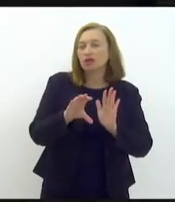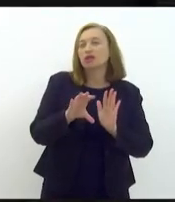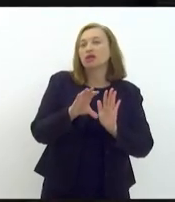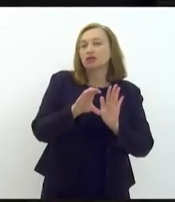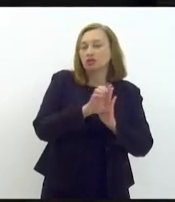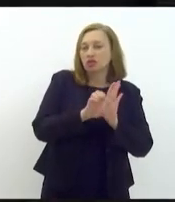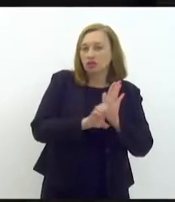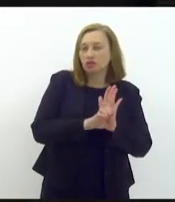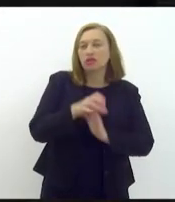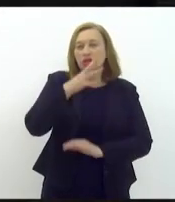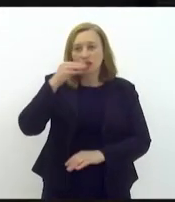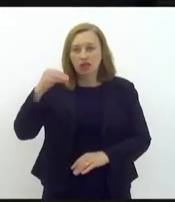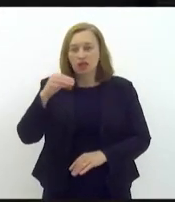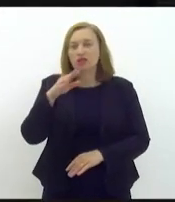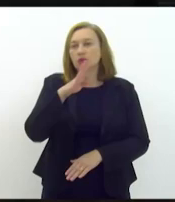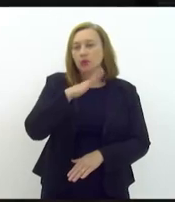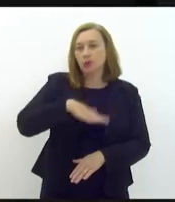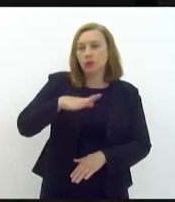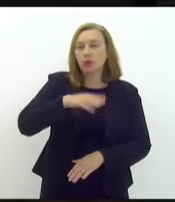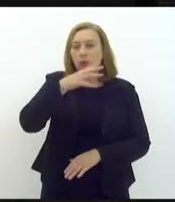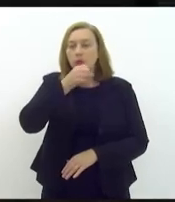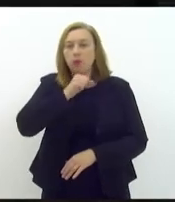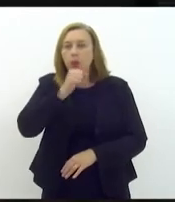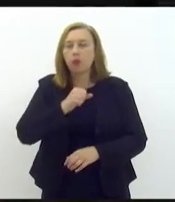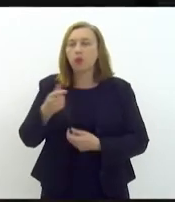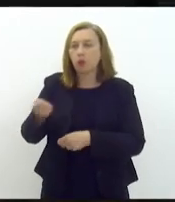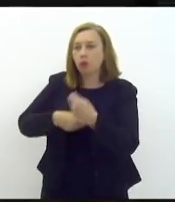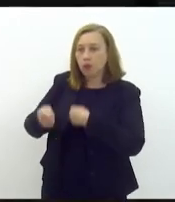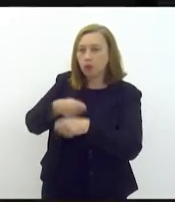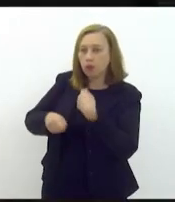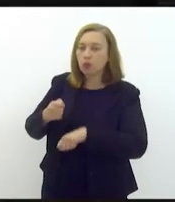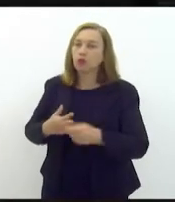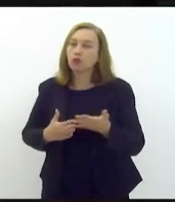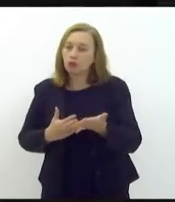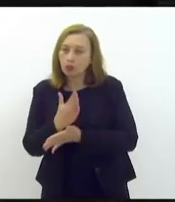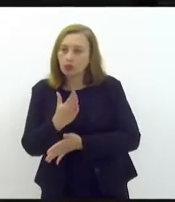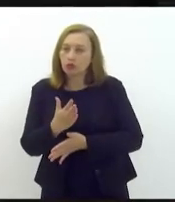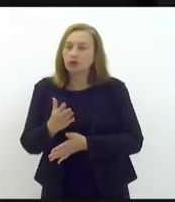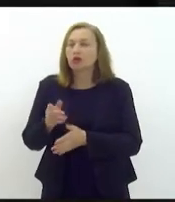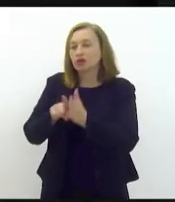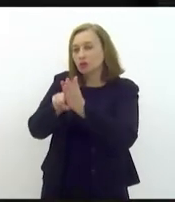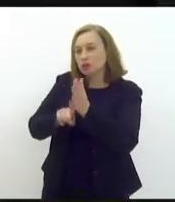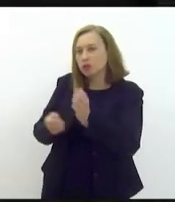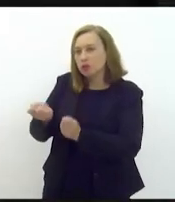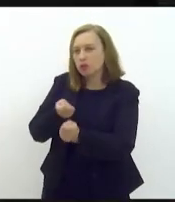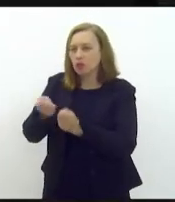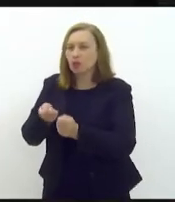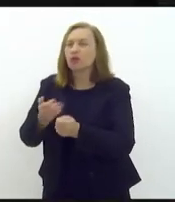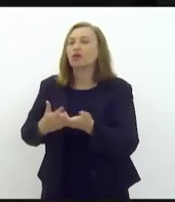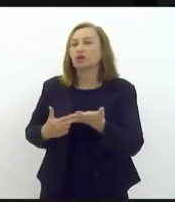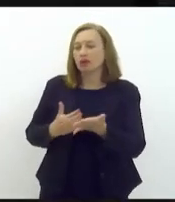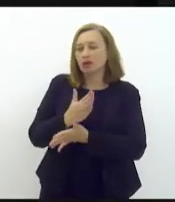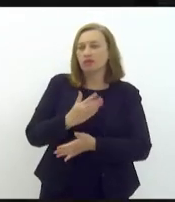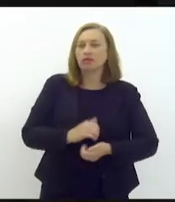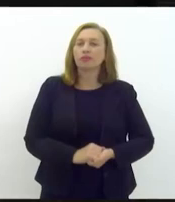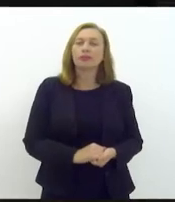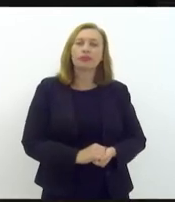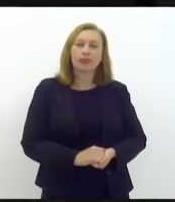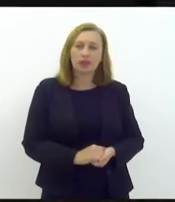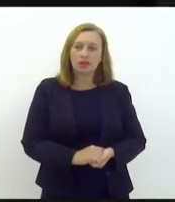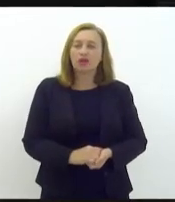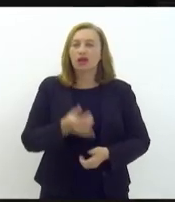Idoso favorável de Economia Indústria e Comércio favorável e de orçamento Finanças fiscalização financeira e controle favorável